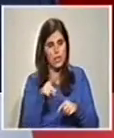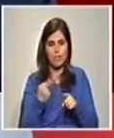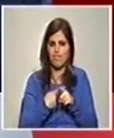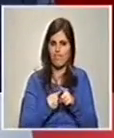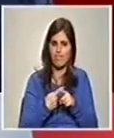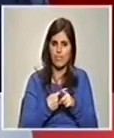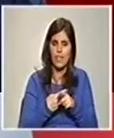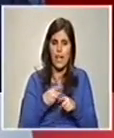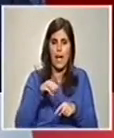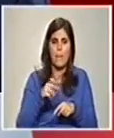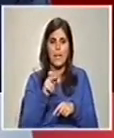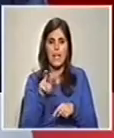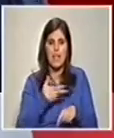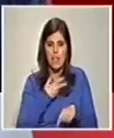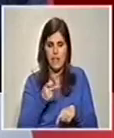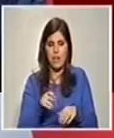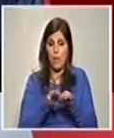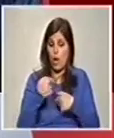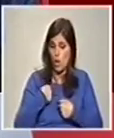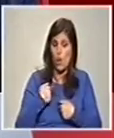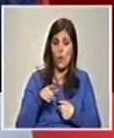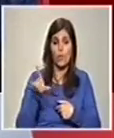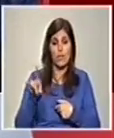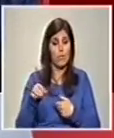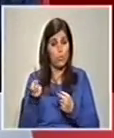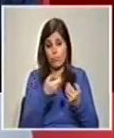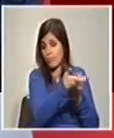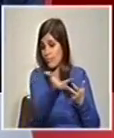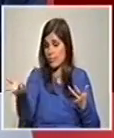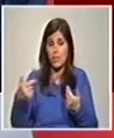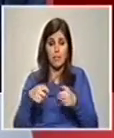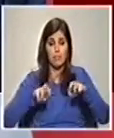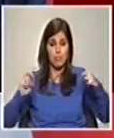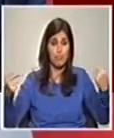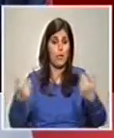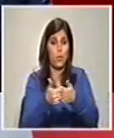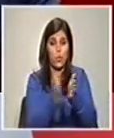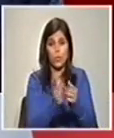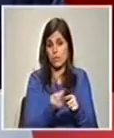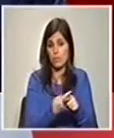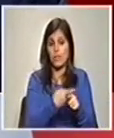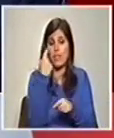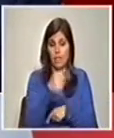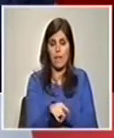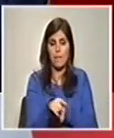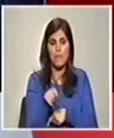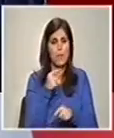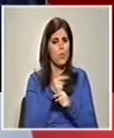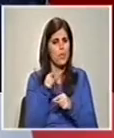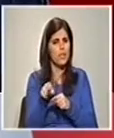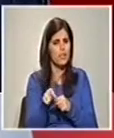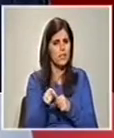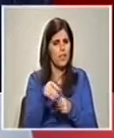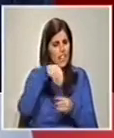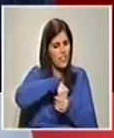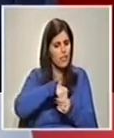a Maria entusiasmada, como eu próprio estou entusiasmado, como a Tânia está, porque isso vem de todo o lado, vem de